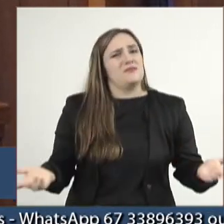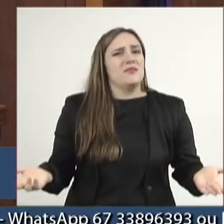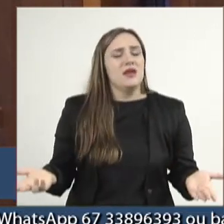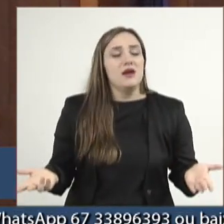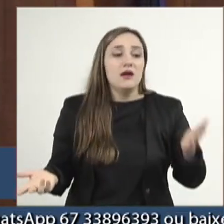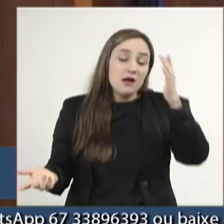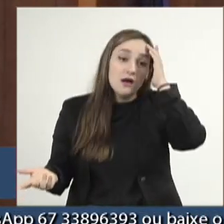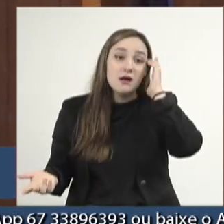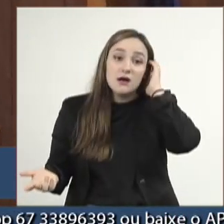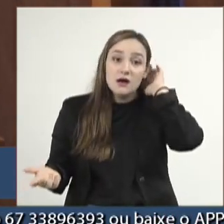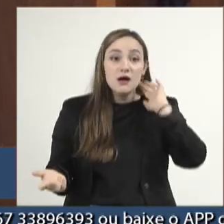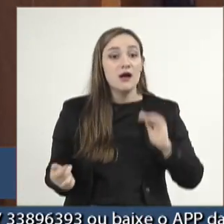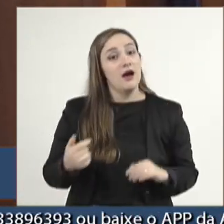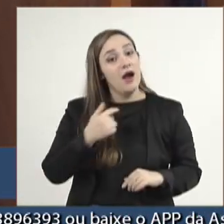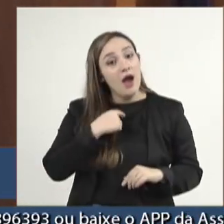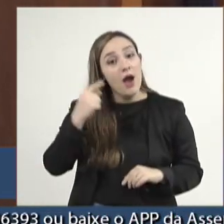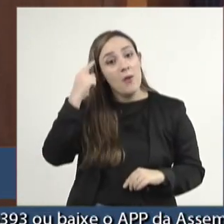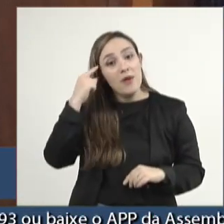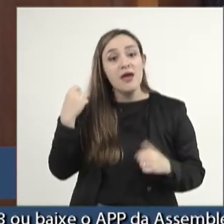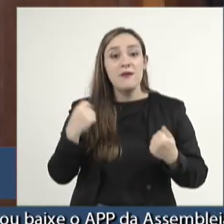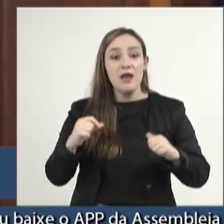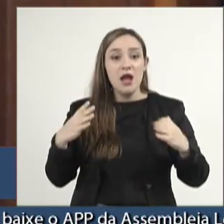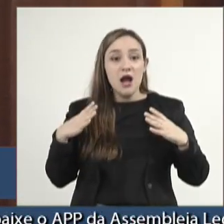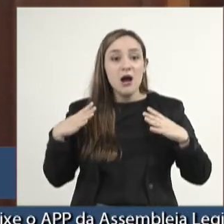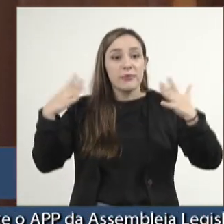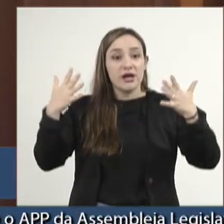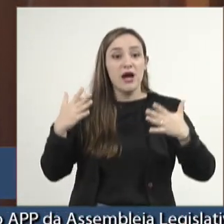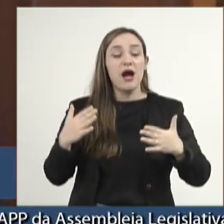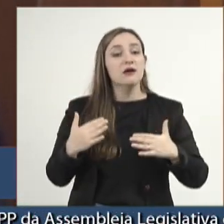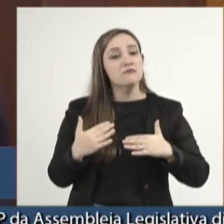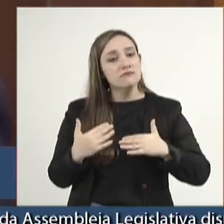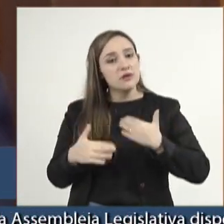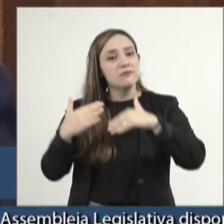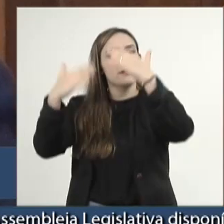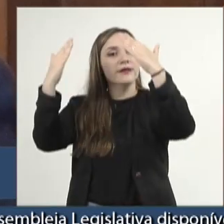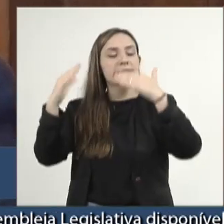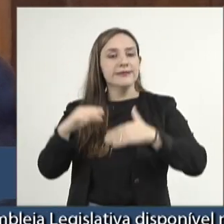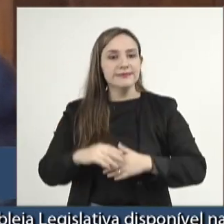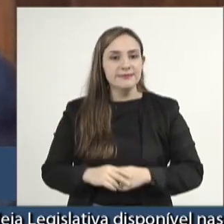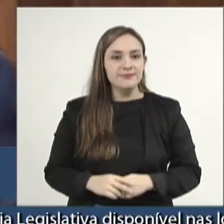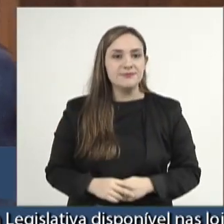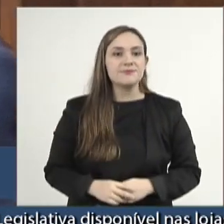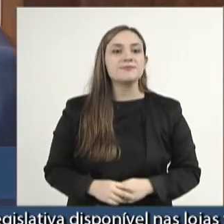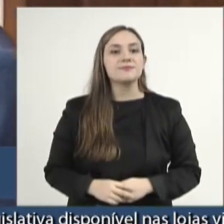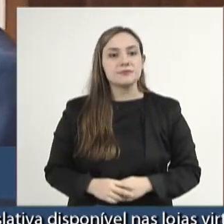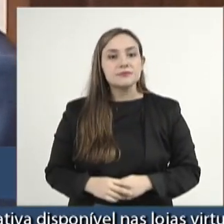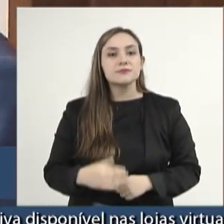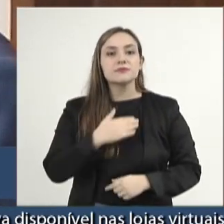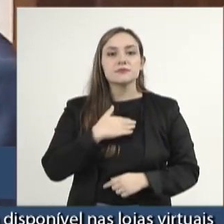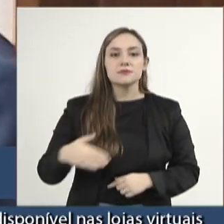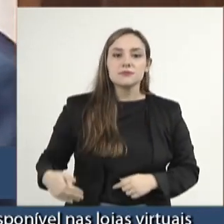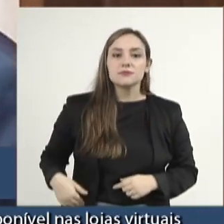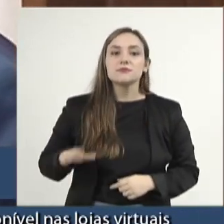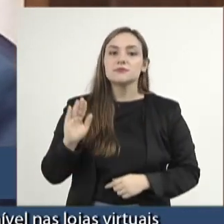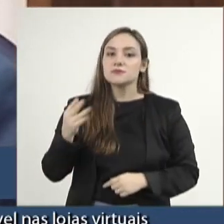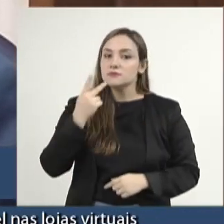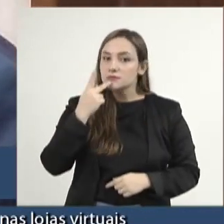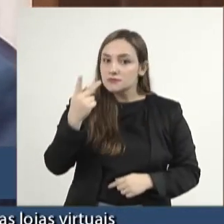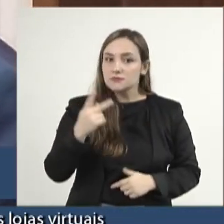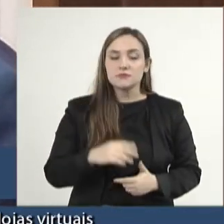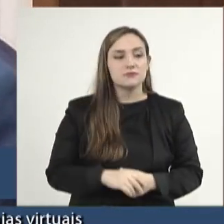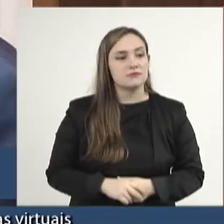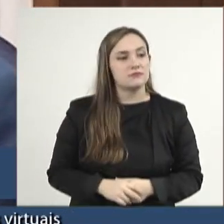que nós temos aqui que comemorar esse avanço. O governador deixou muito claro que a